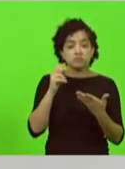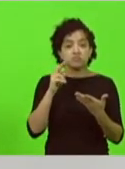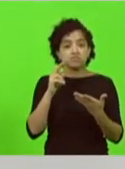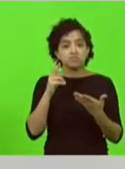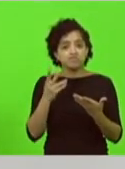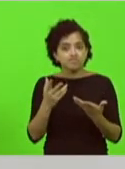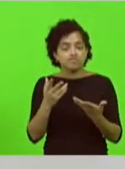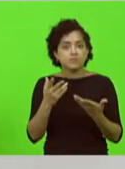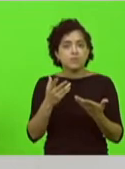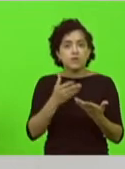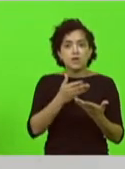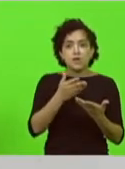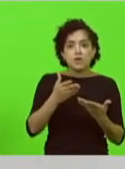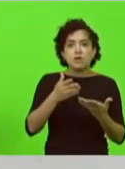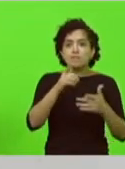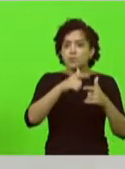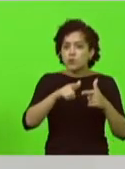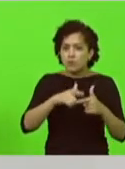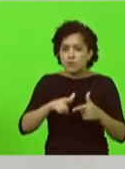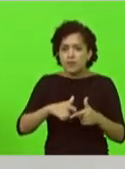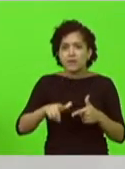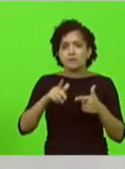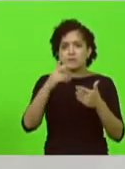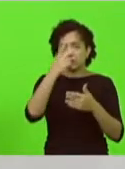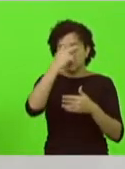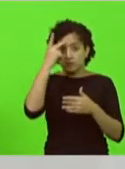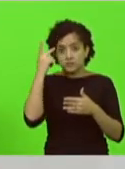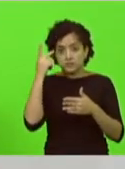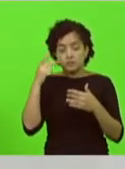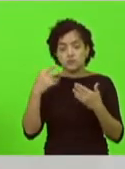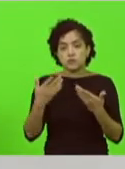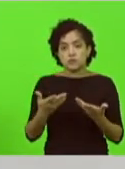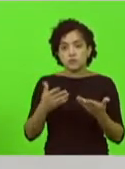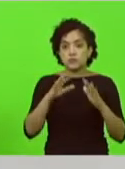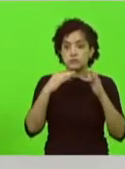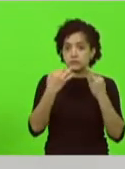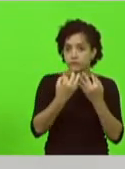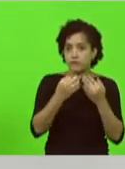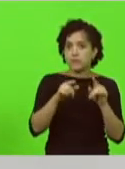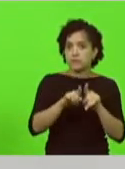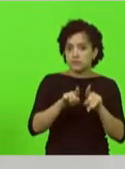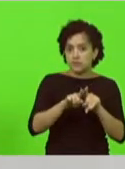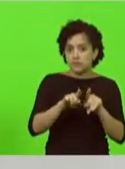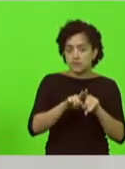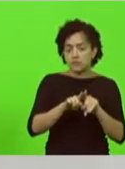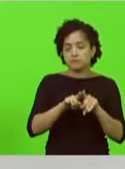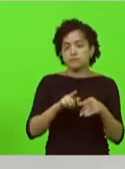por essas pessoas e suas famílias. Pais que têm a nobre